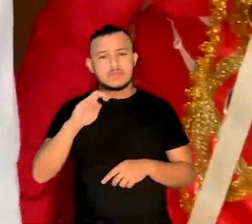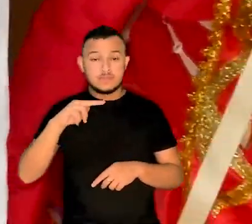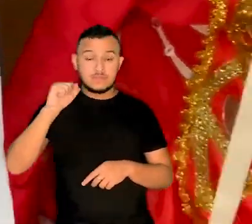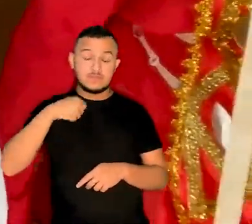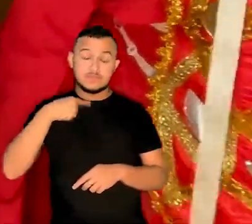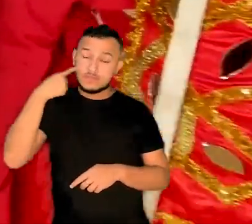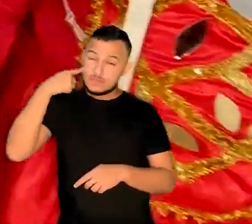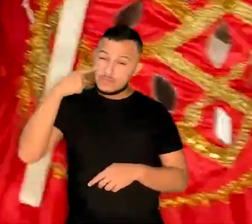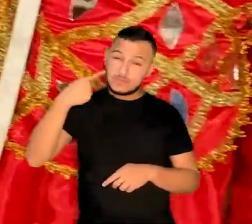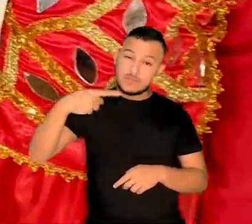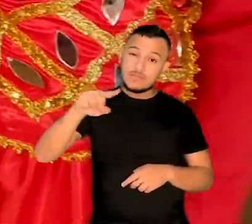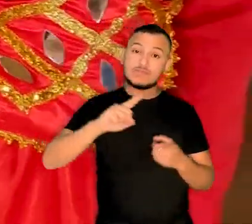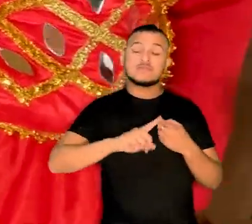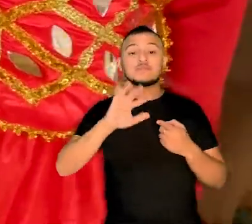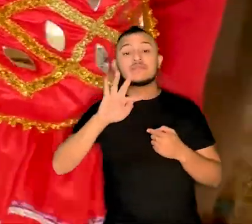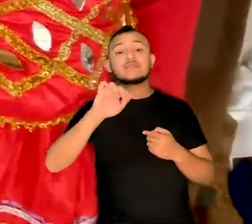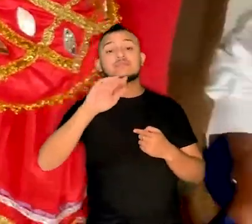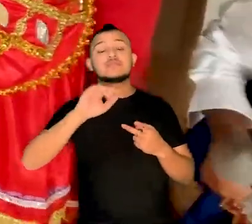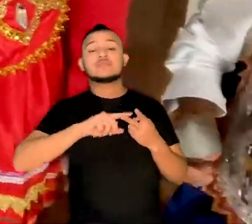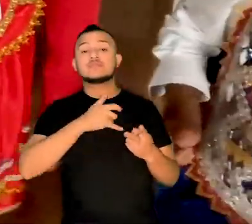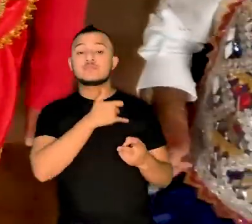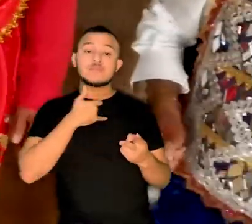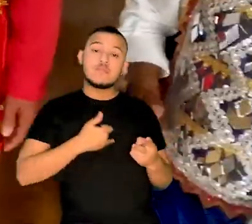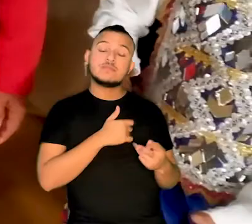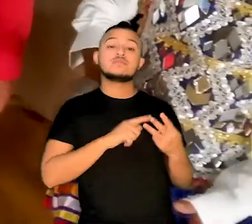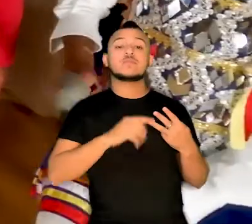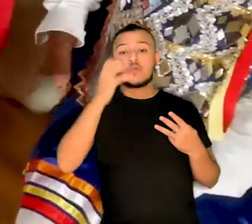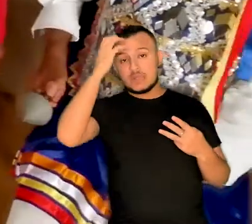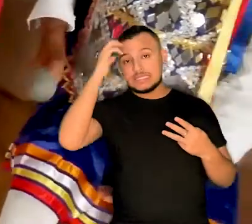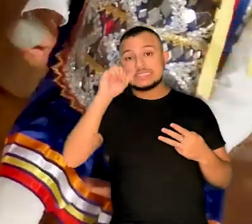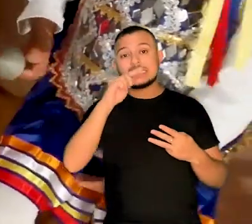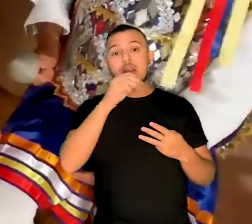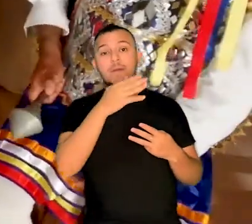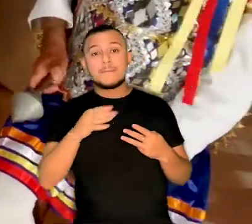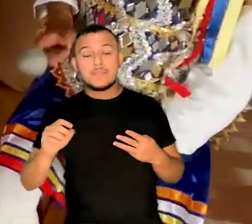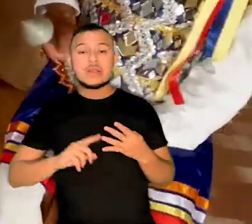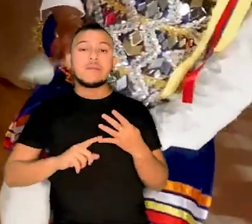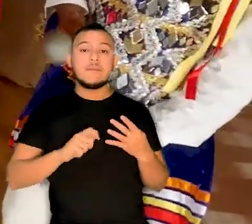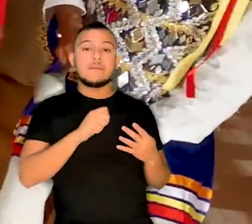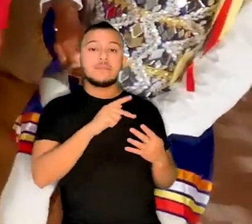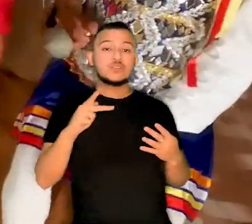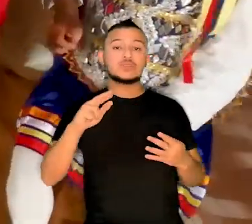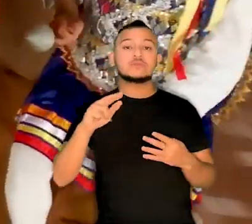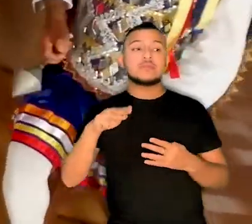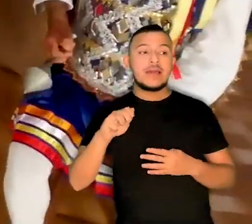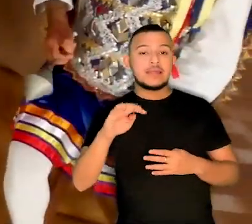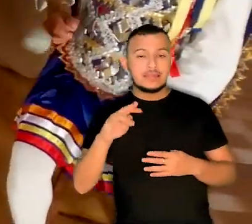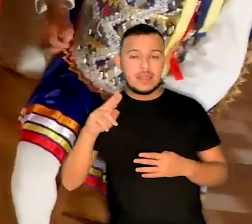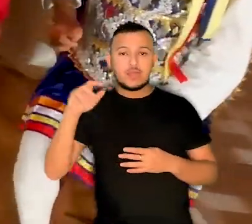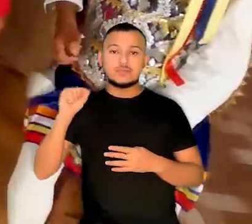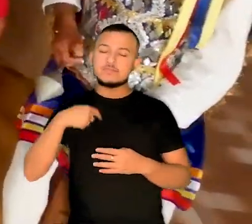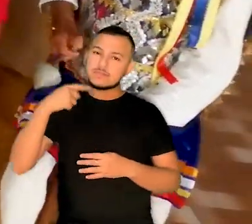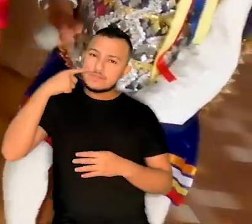Eu vi Tiago e João, o rei Salomão e o apóstolo Mateus.